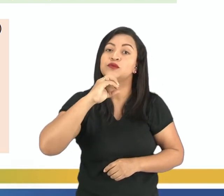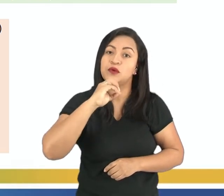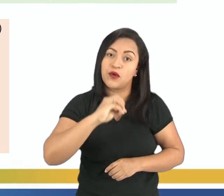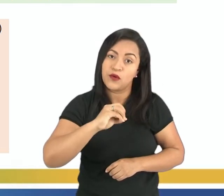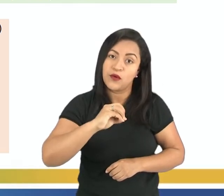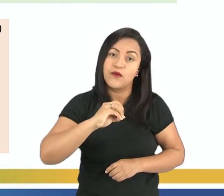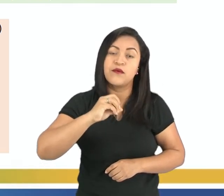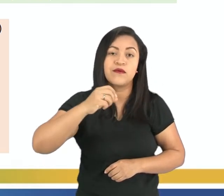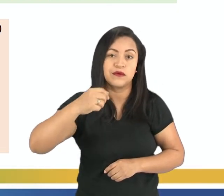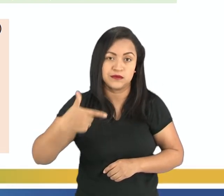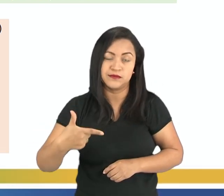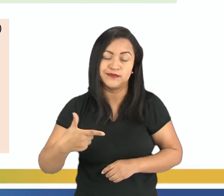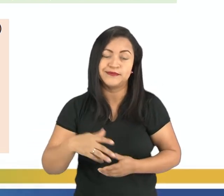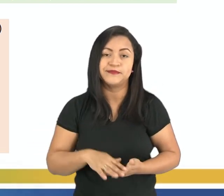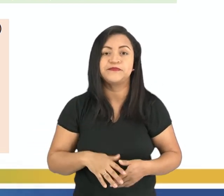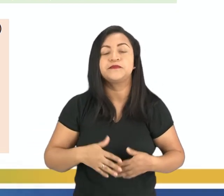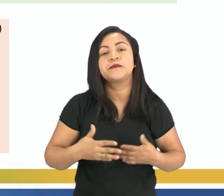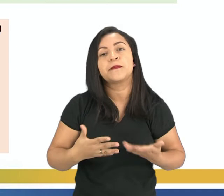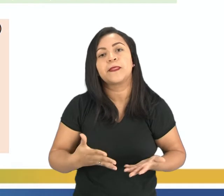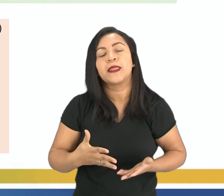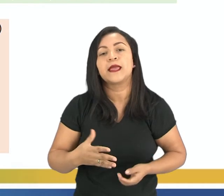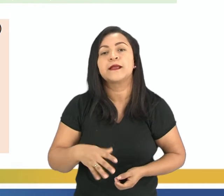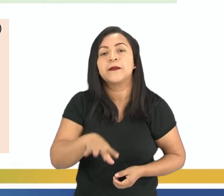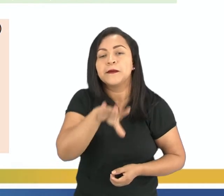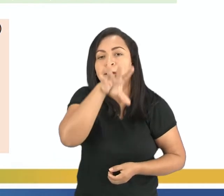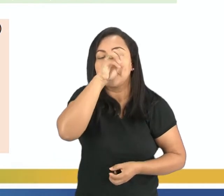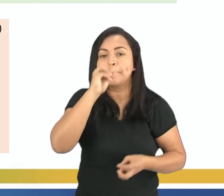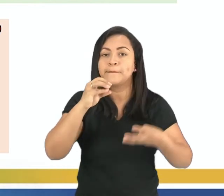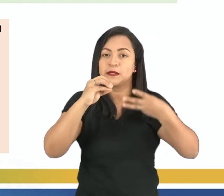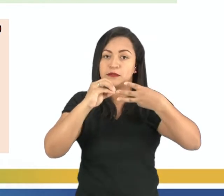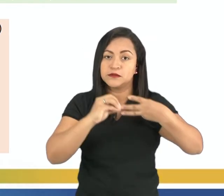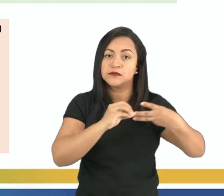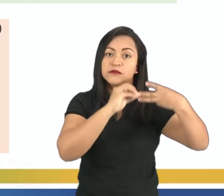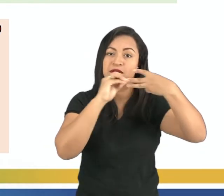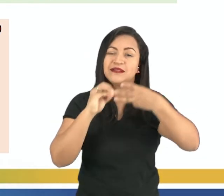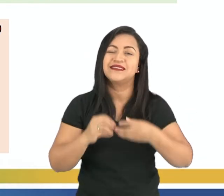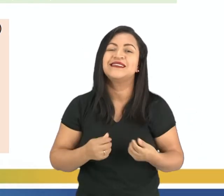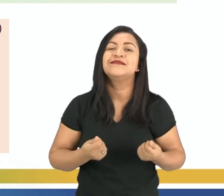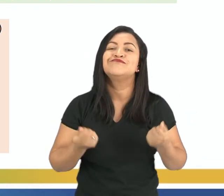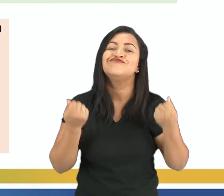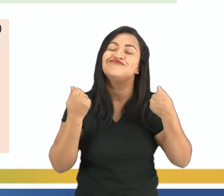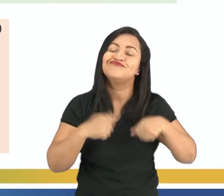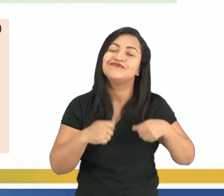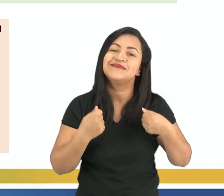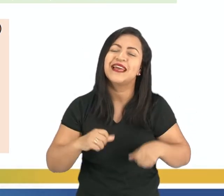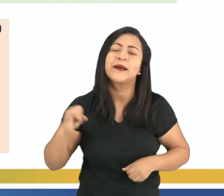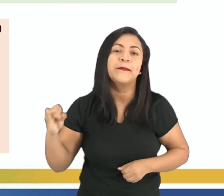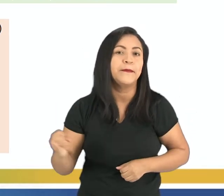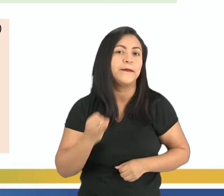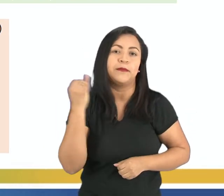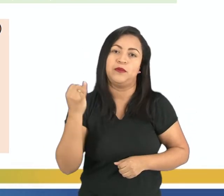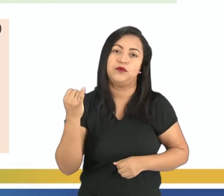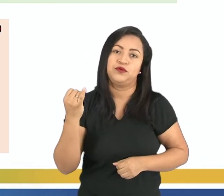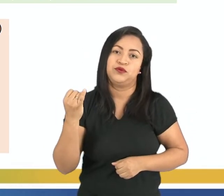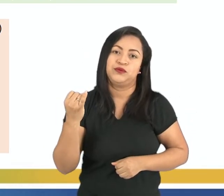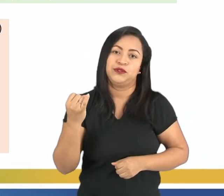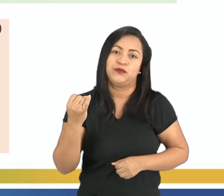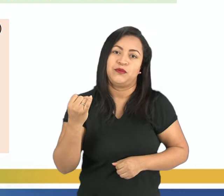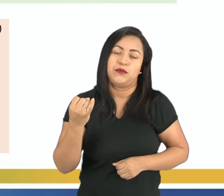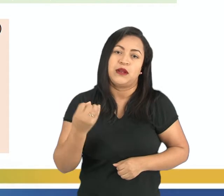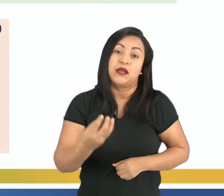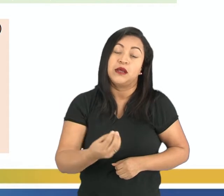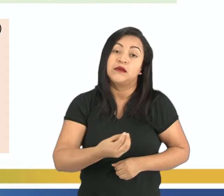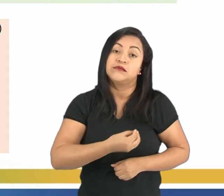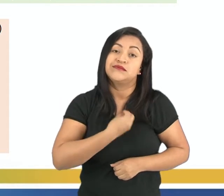de oxigênio. Então, a respiração celular, ela é necessária para que o indivíduo ele consiga ter energia